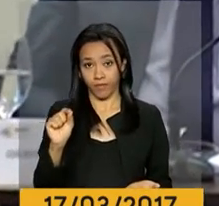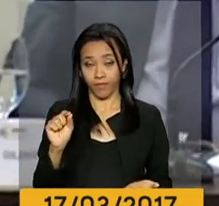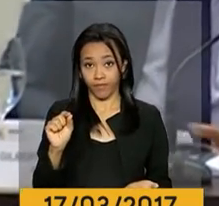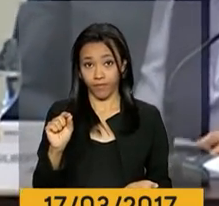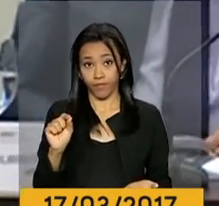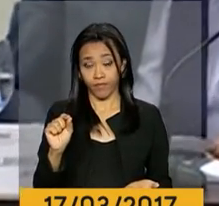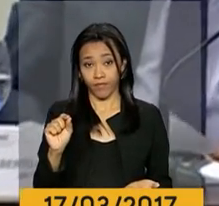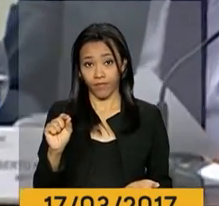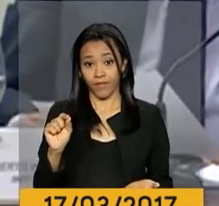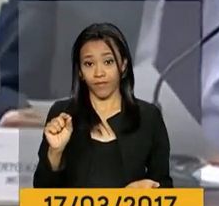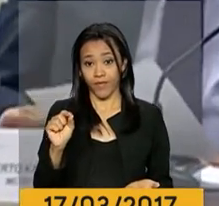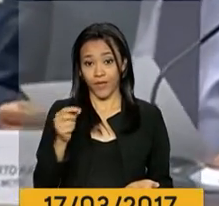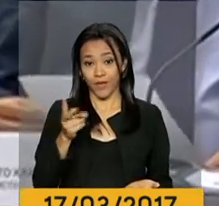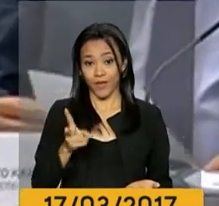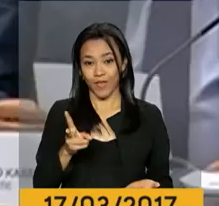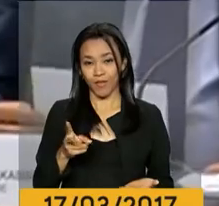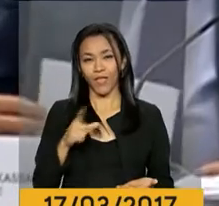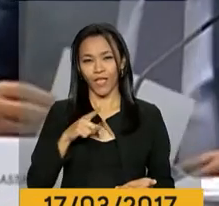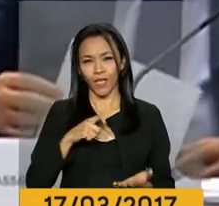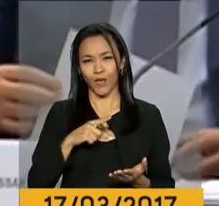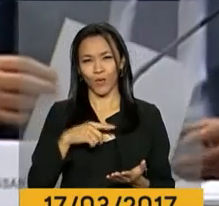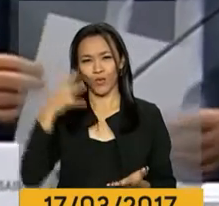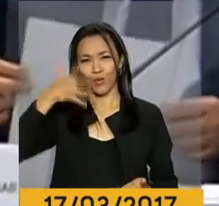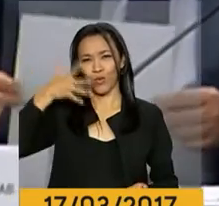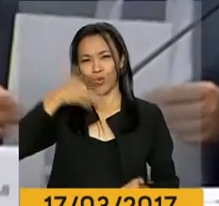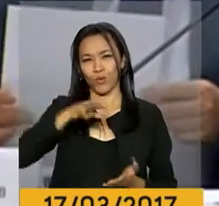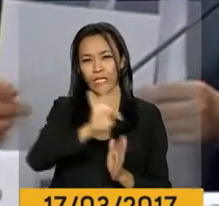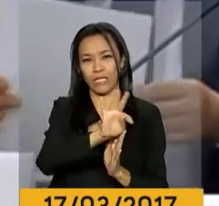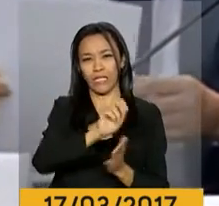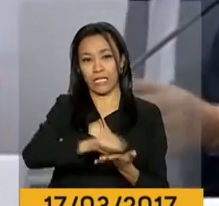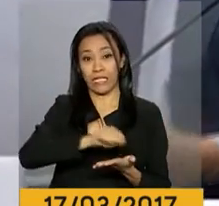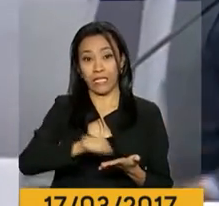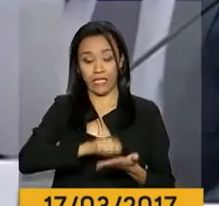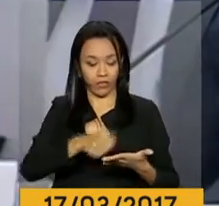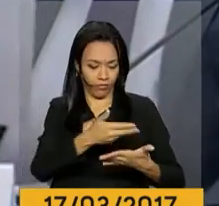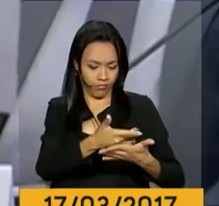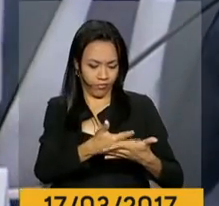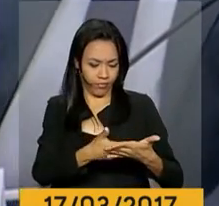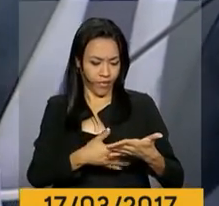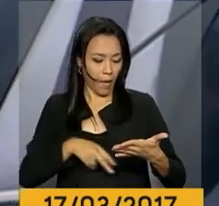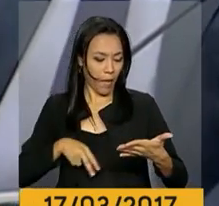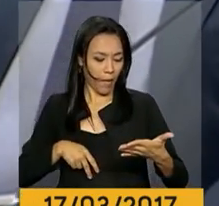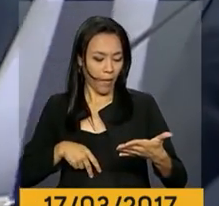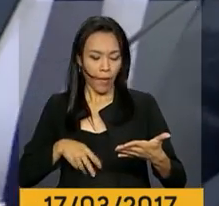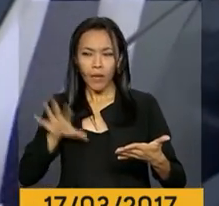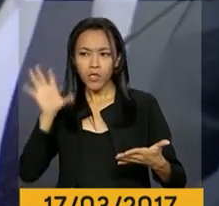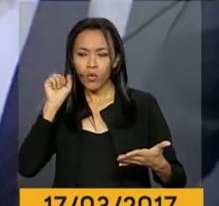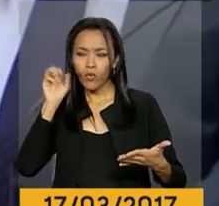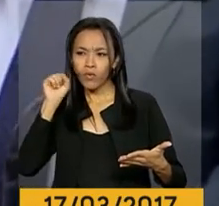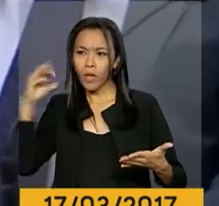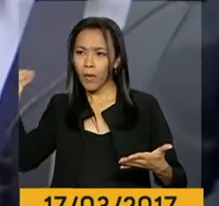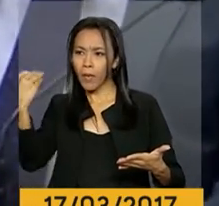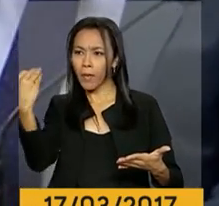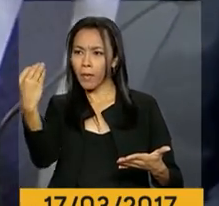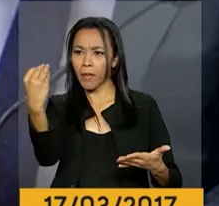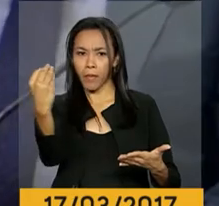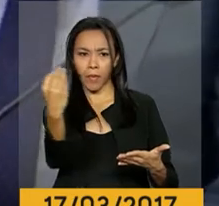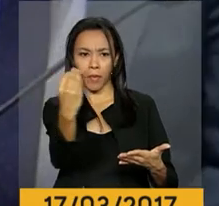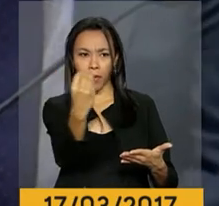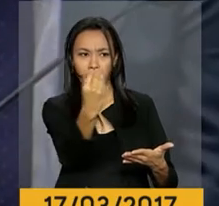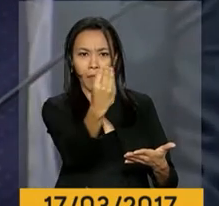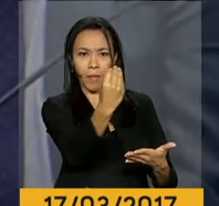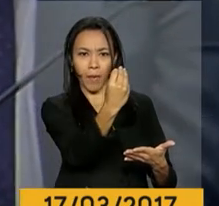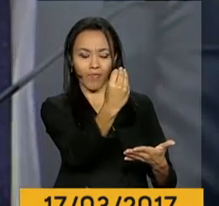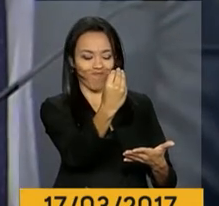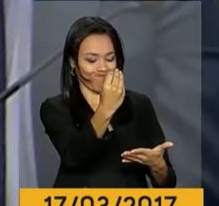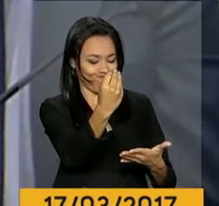eu sempre trago um discurso escrito, mas eu ouço tantas coisas interessantíssimas ao longo das falas que me parece que o discurso